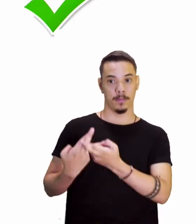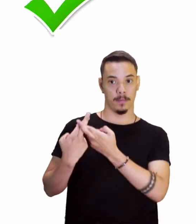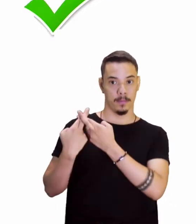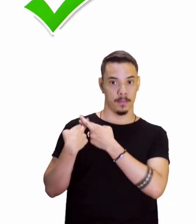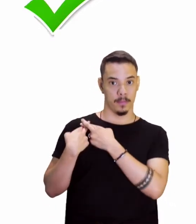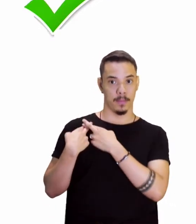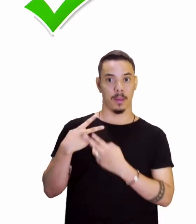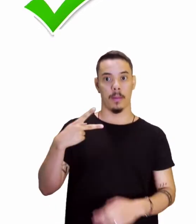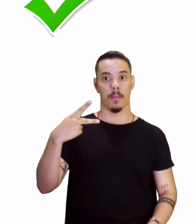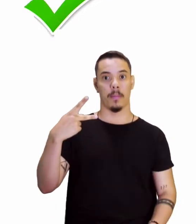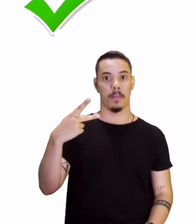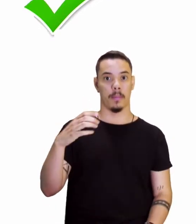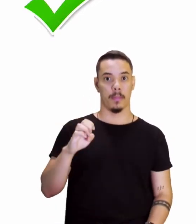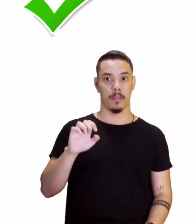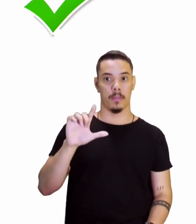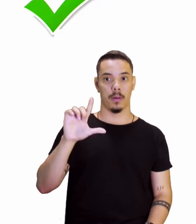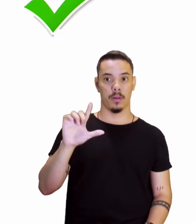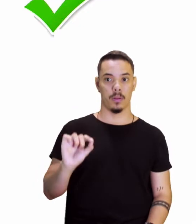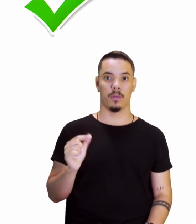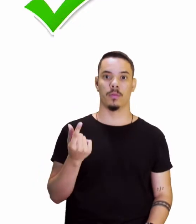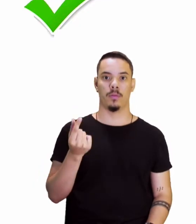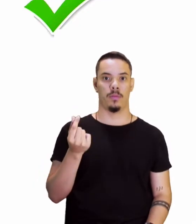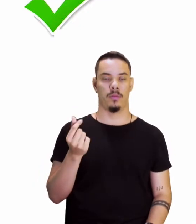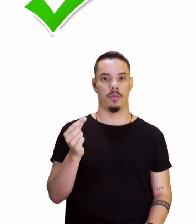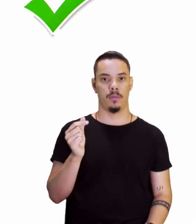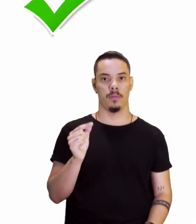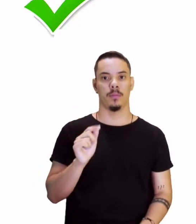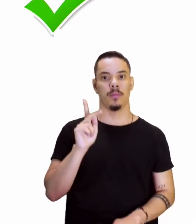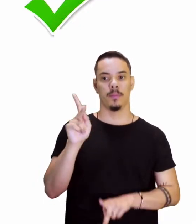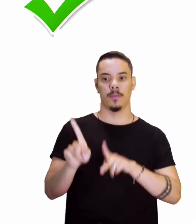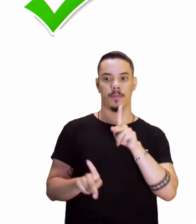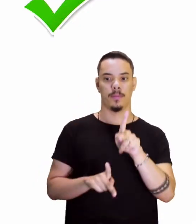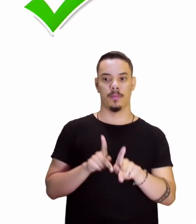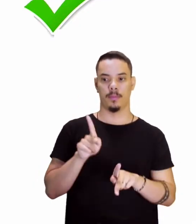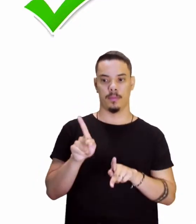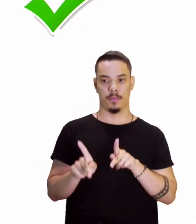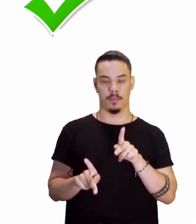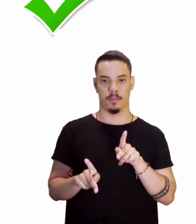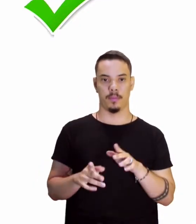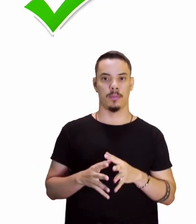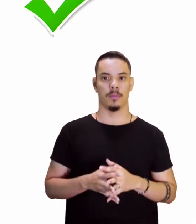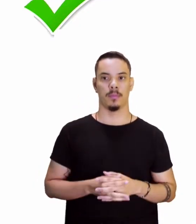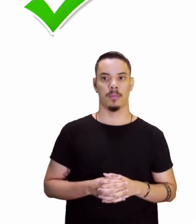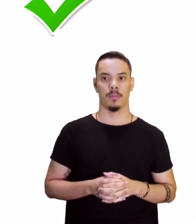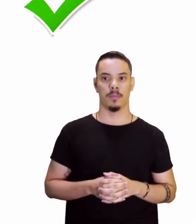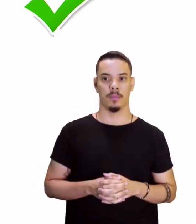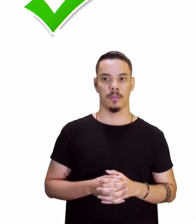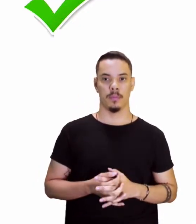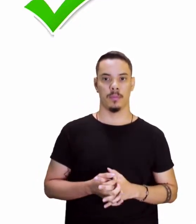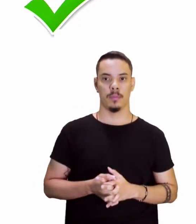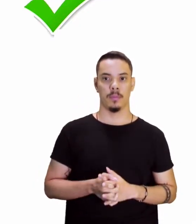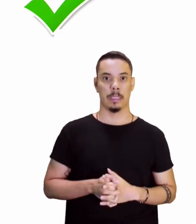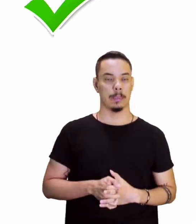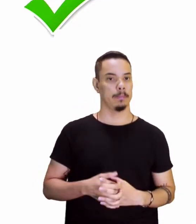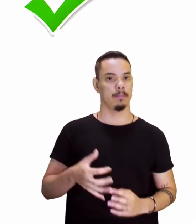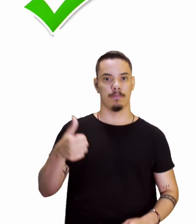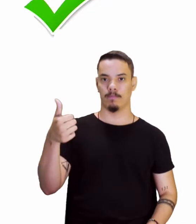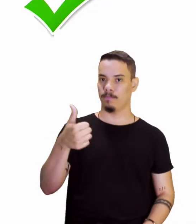responsável pelo dinheiro do povo, tá bom? Então, essa primeira aqui não